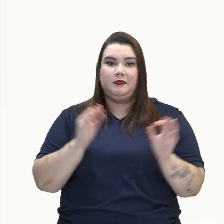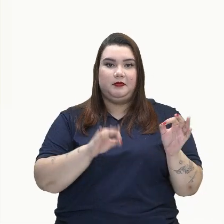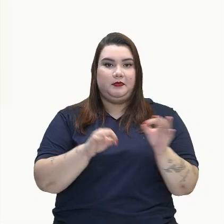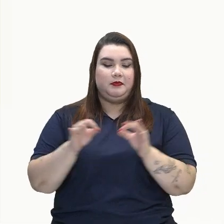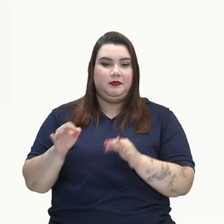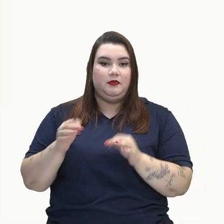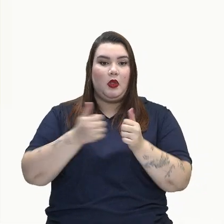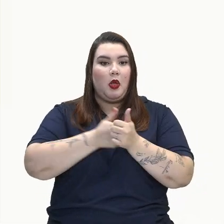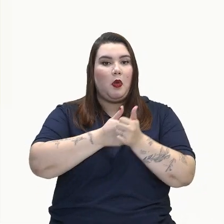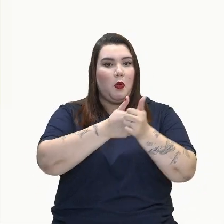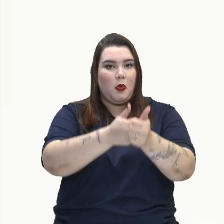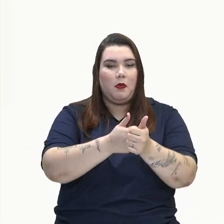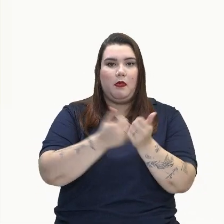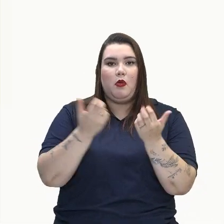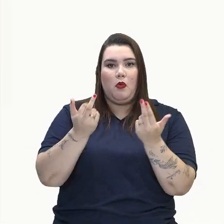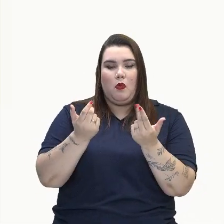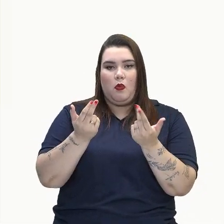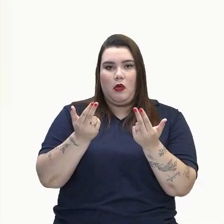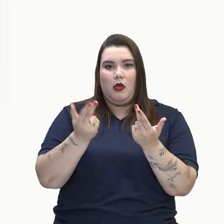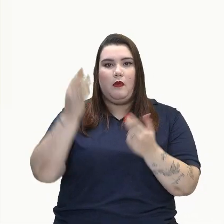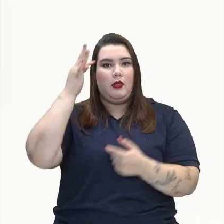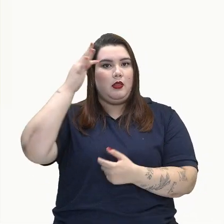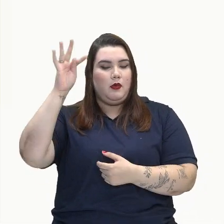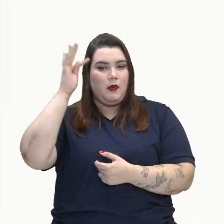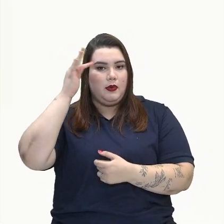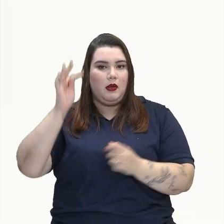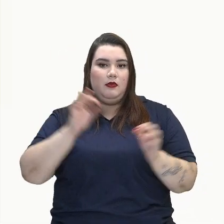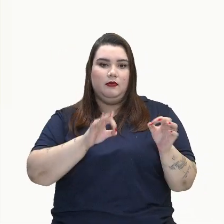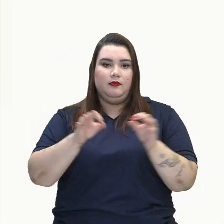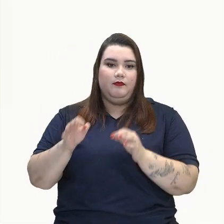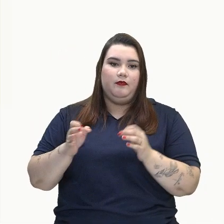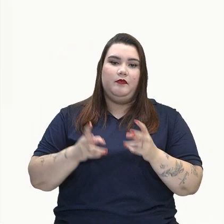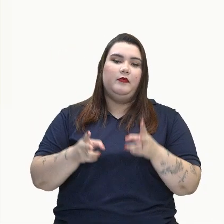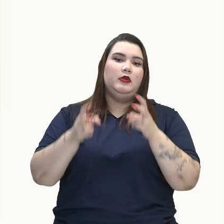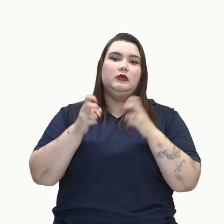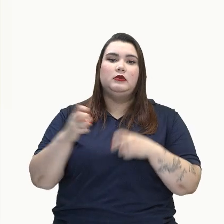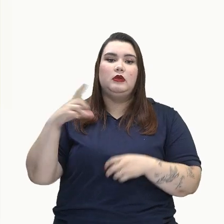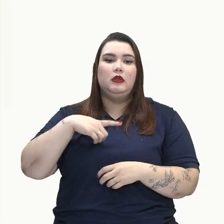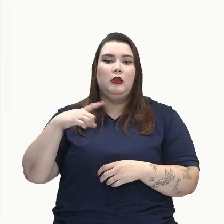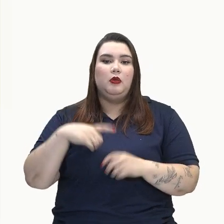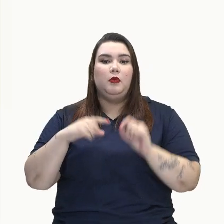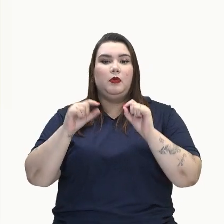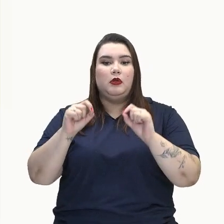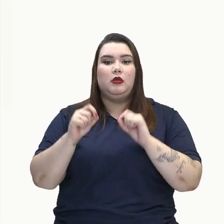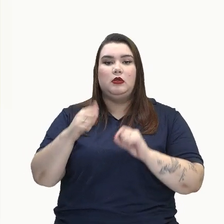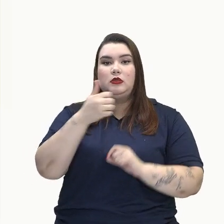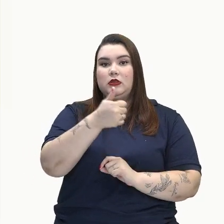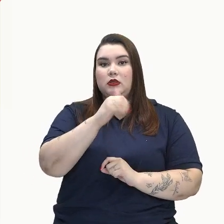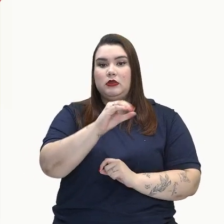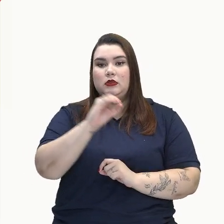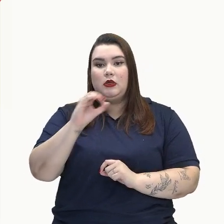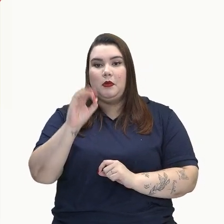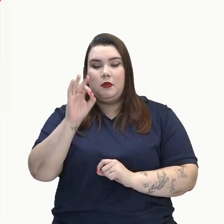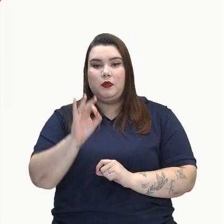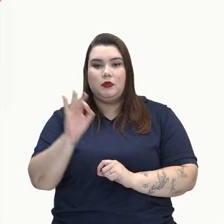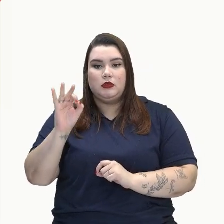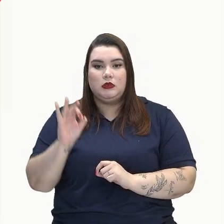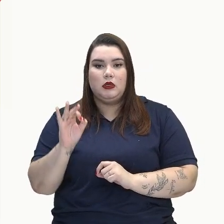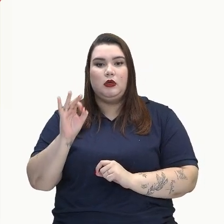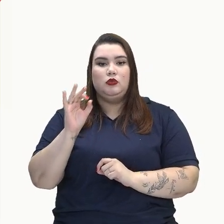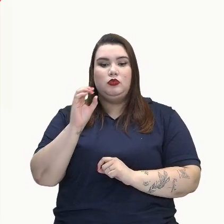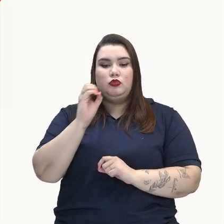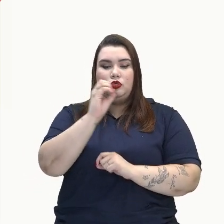Seguindo esse mesmo raciocínio, a gente obteve então, vejam vocês, 100% de ervilhas